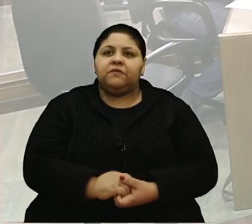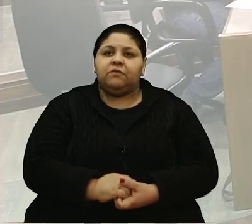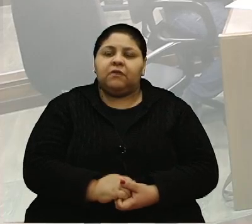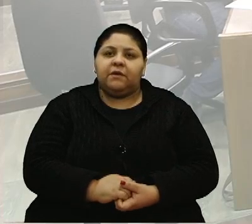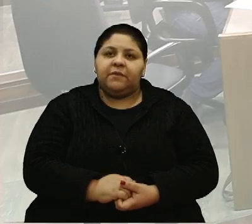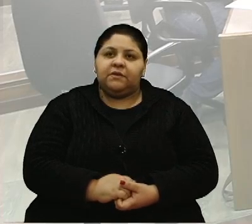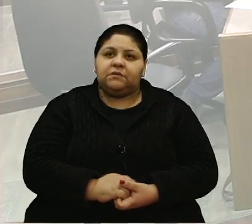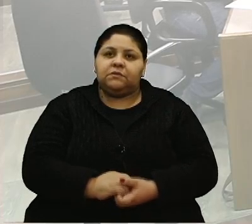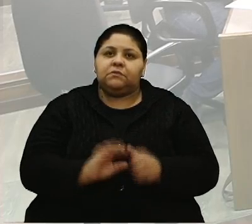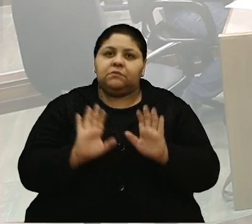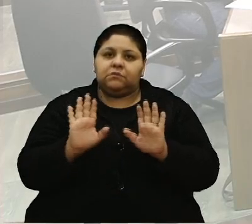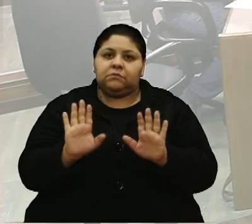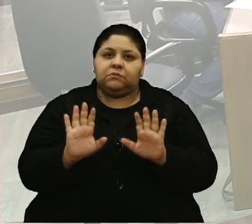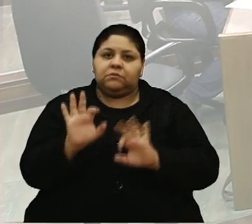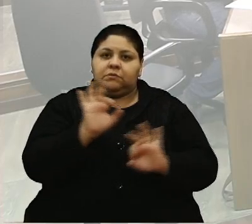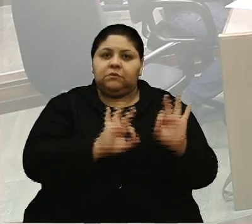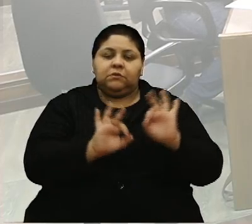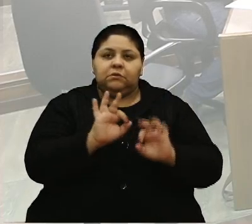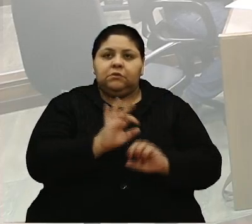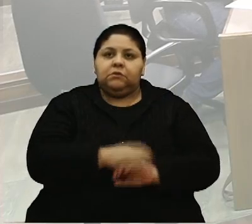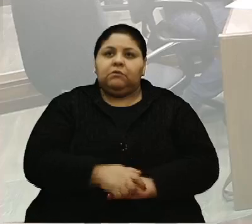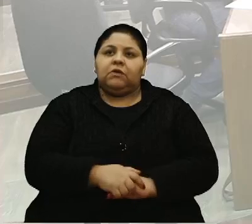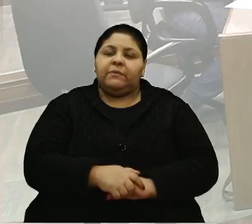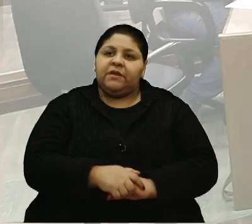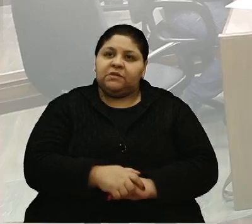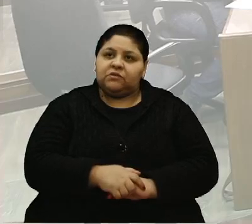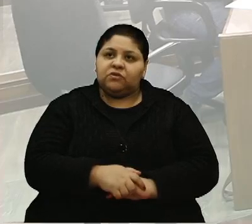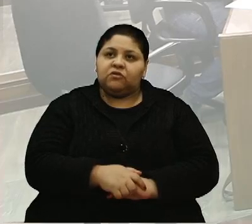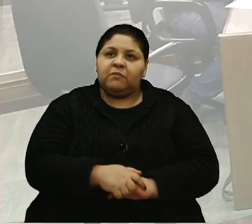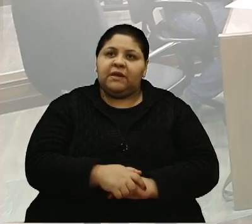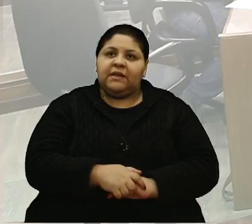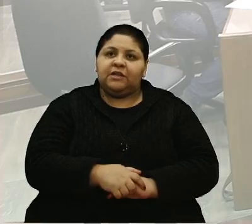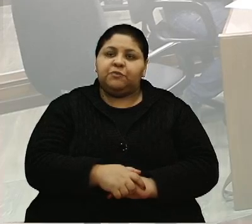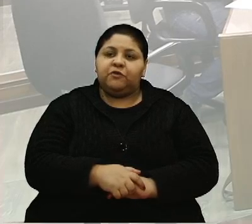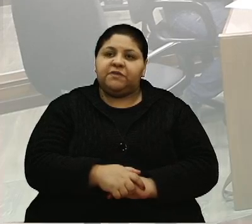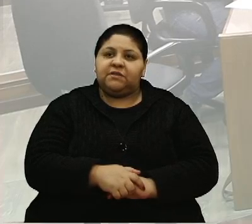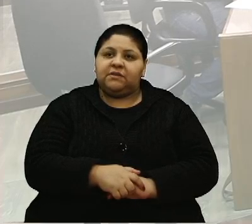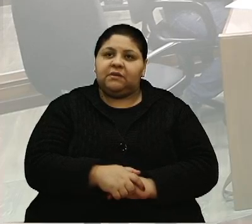Um instante, só para a gente adequar o microfone.